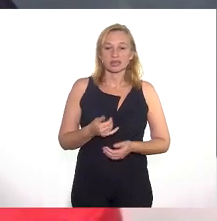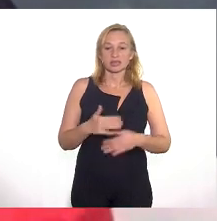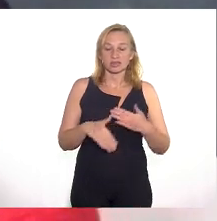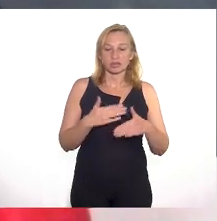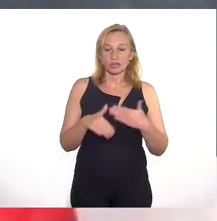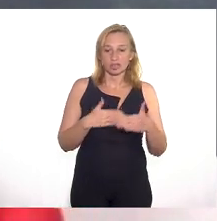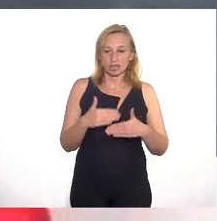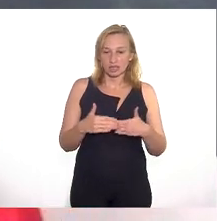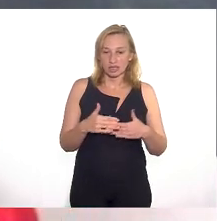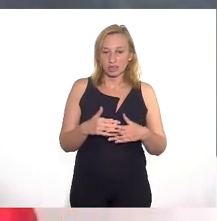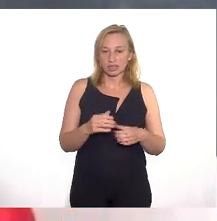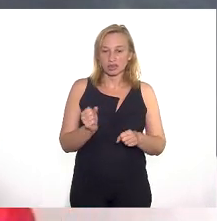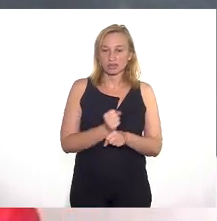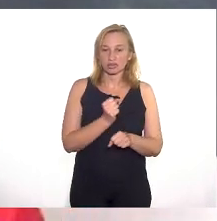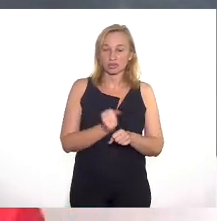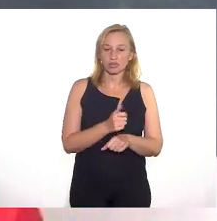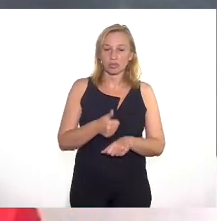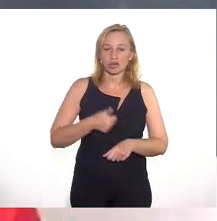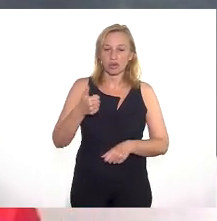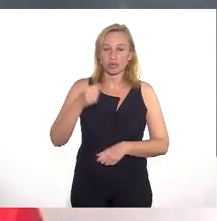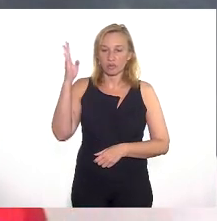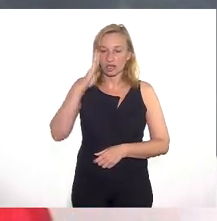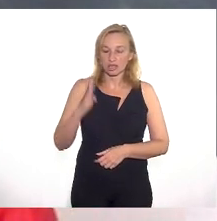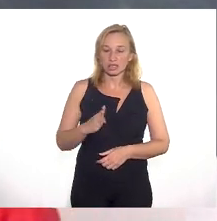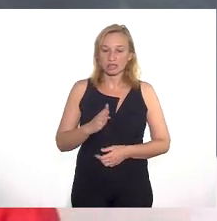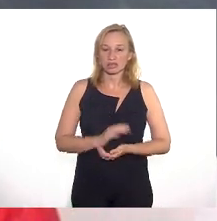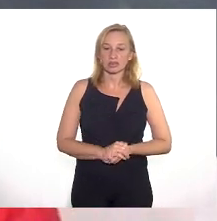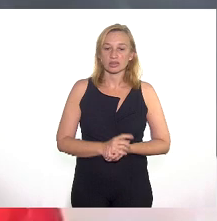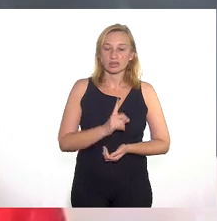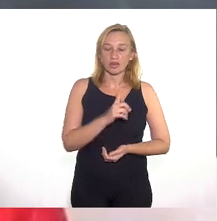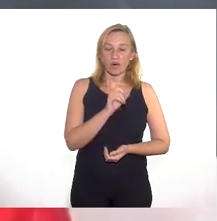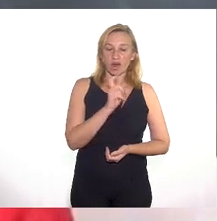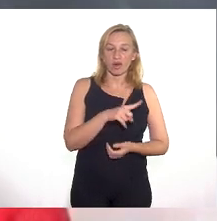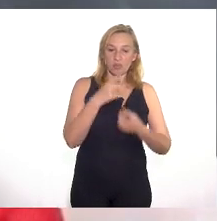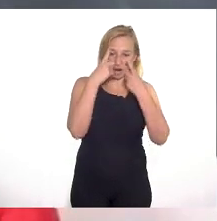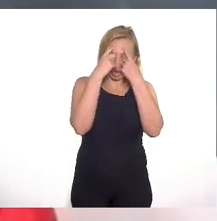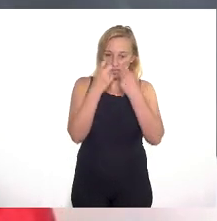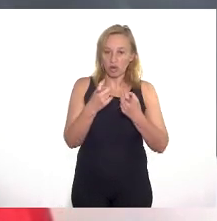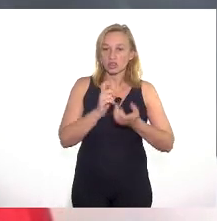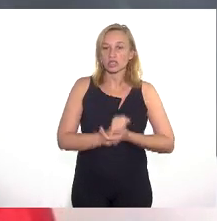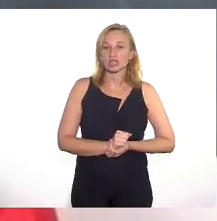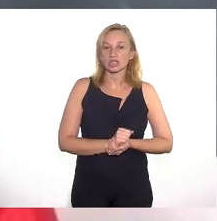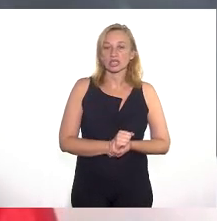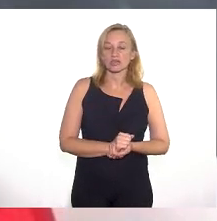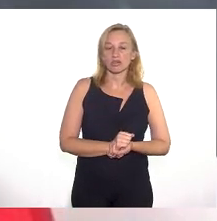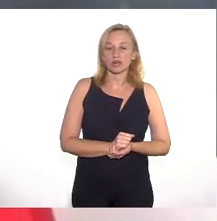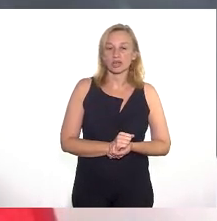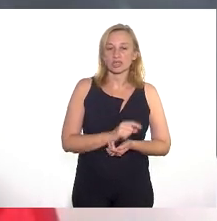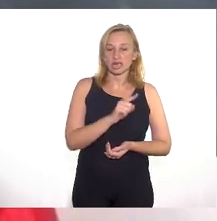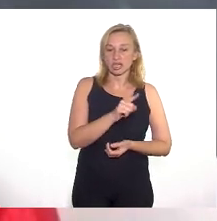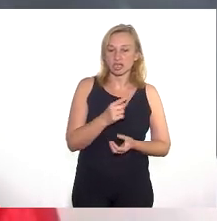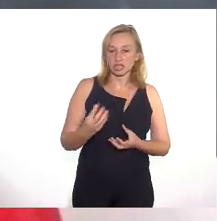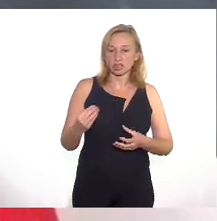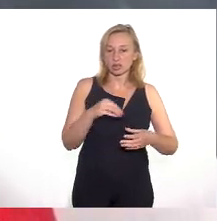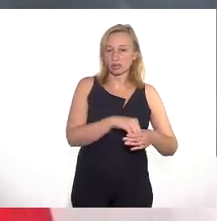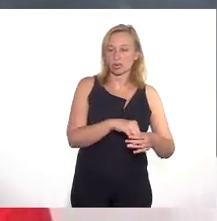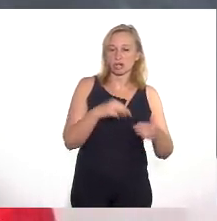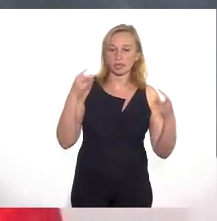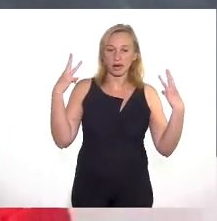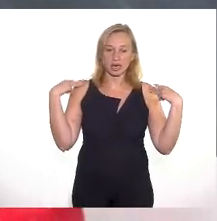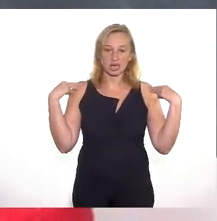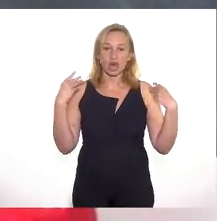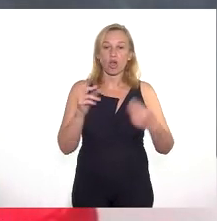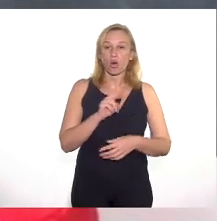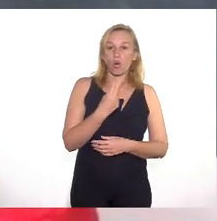efetivamente queria construir o Brasil. Ou seja, não era uma revolta daqueles que queriam implodir a Marinha ou queria